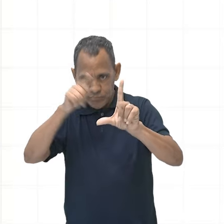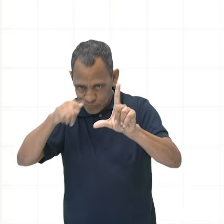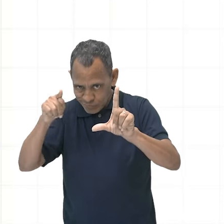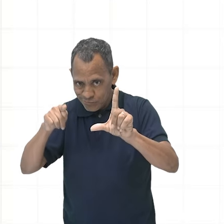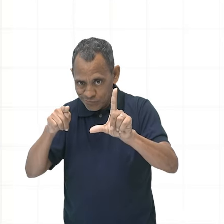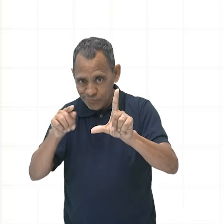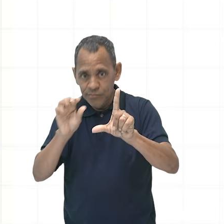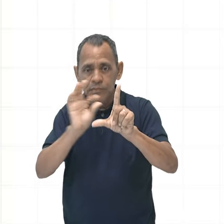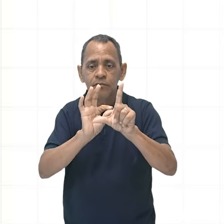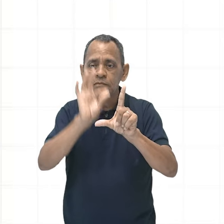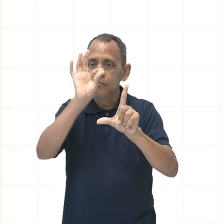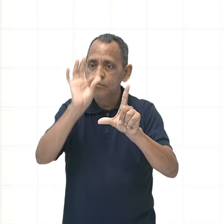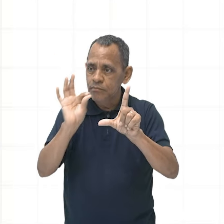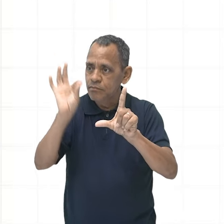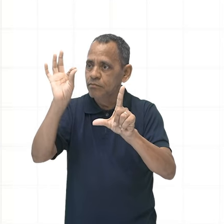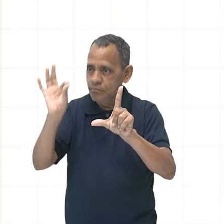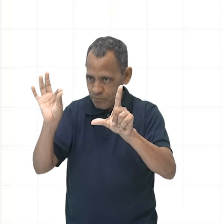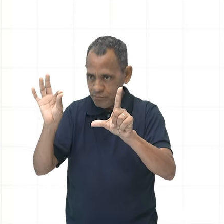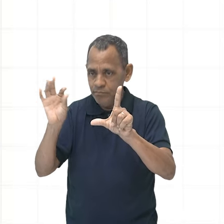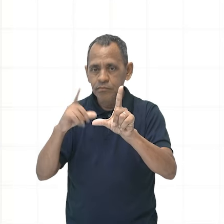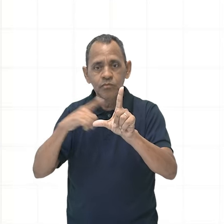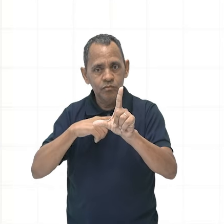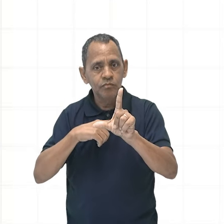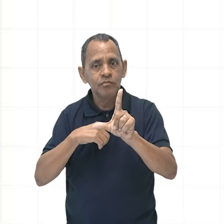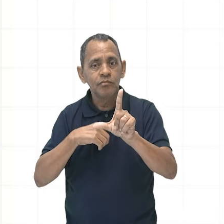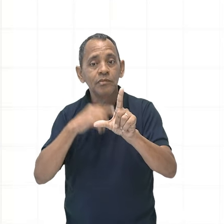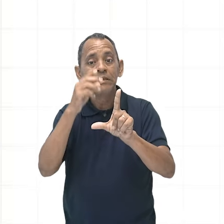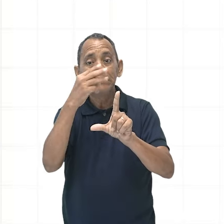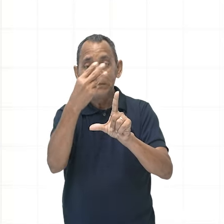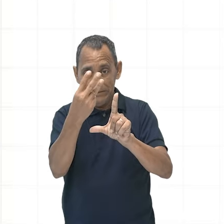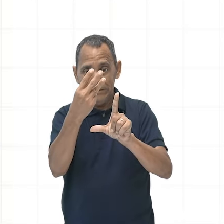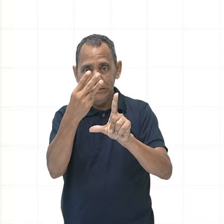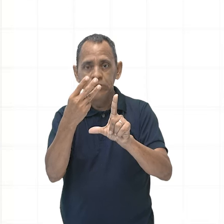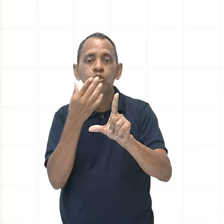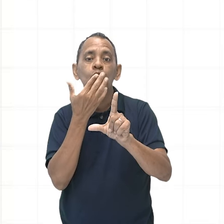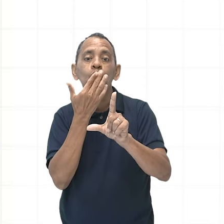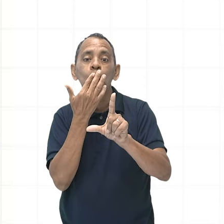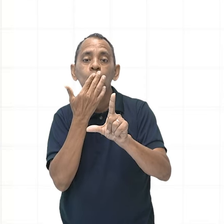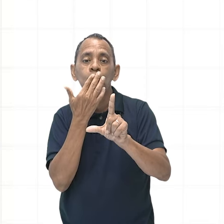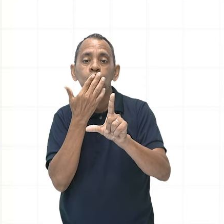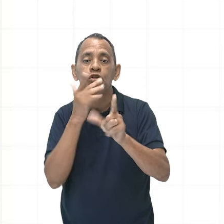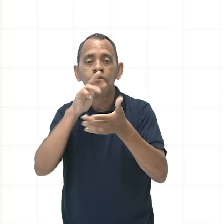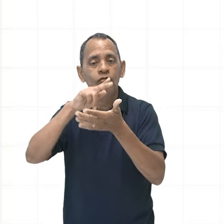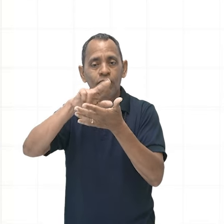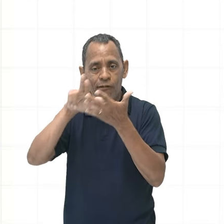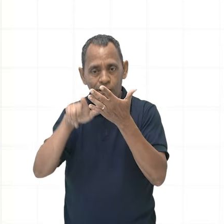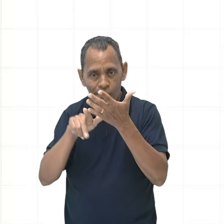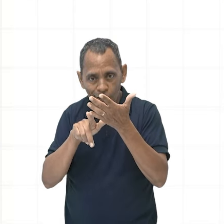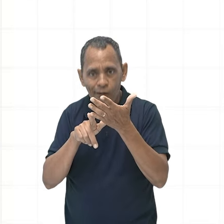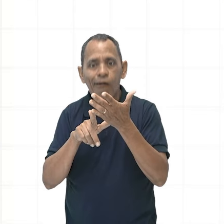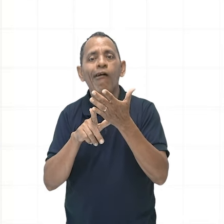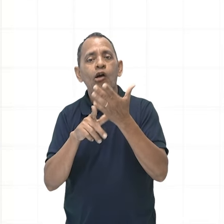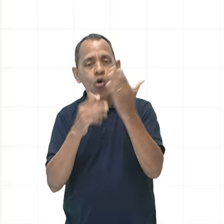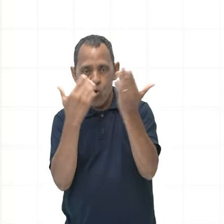aí, 3 linhas coloridas, né? Comparando a evolução de algum determinado